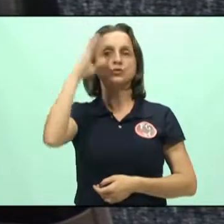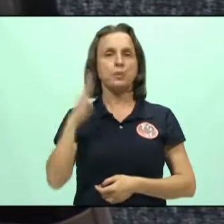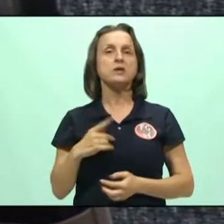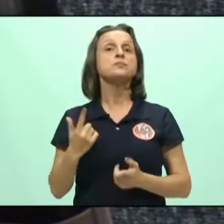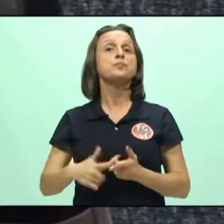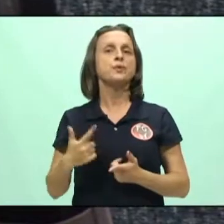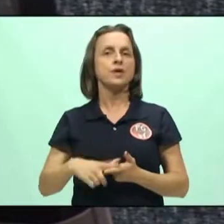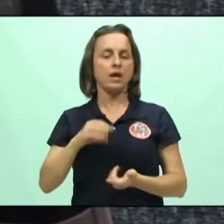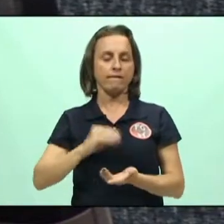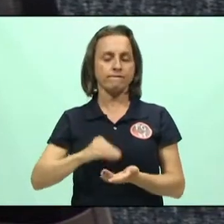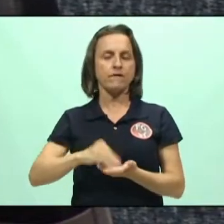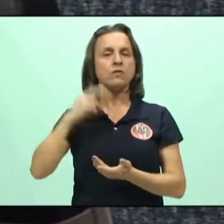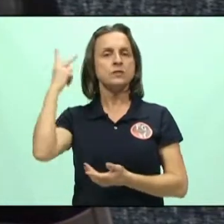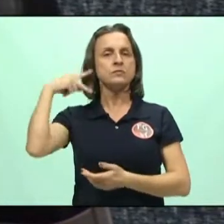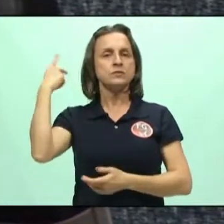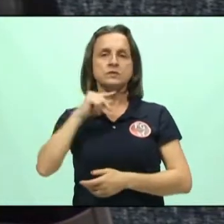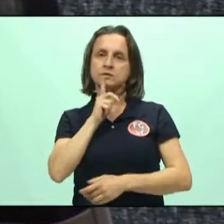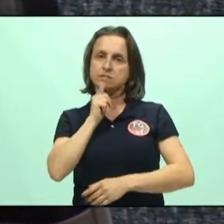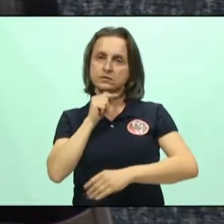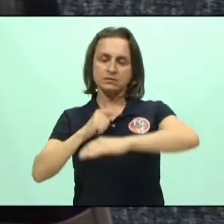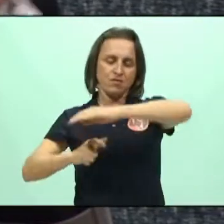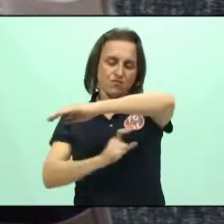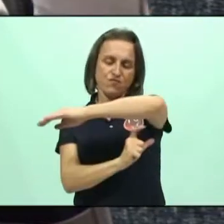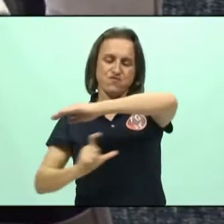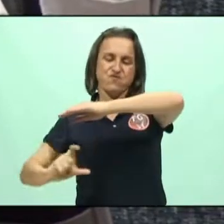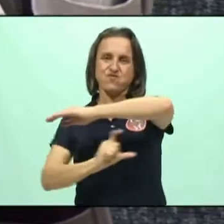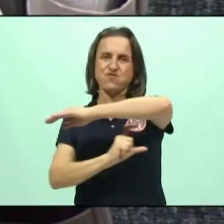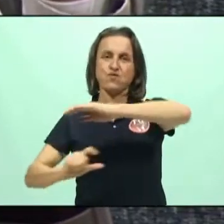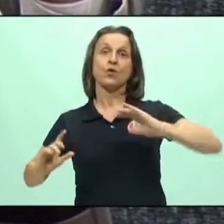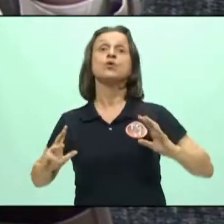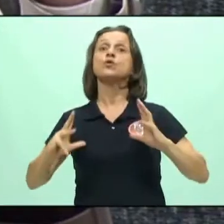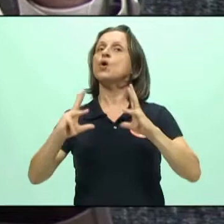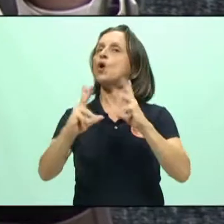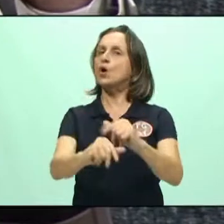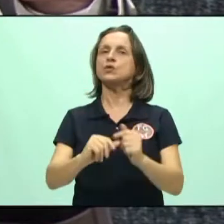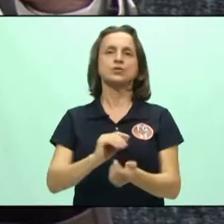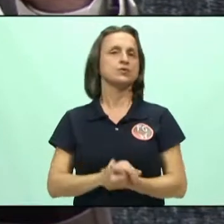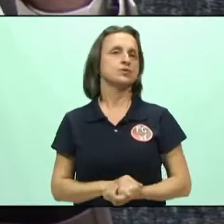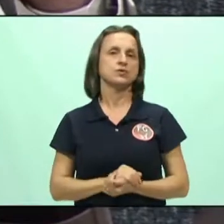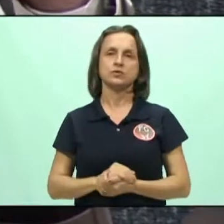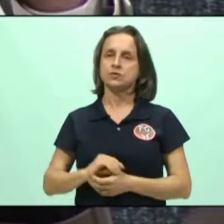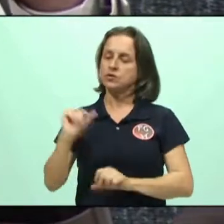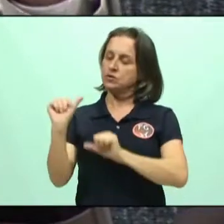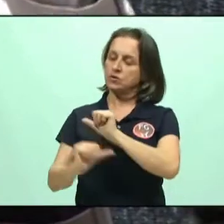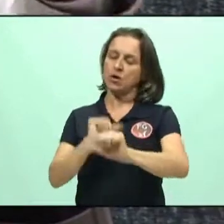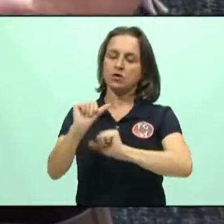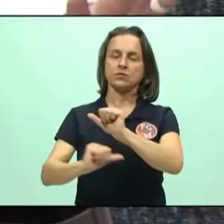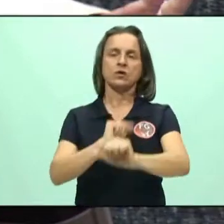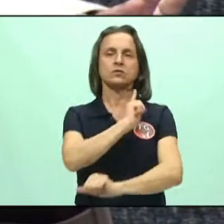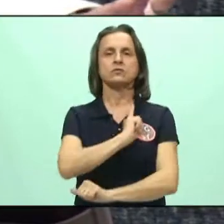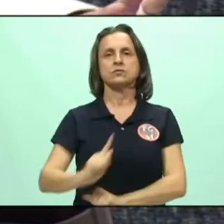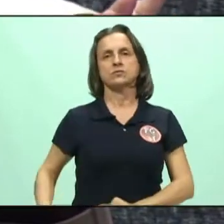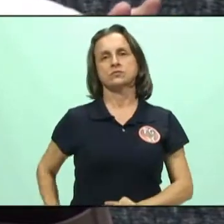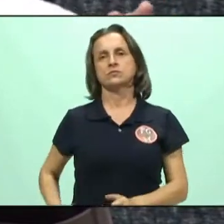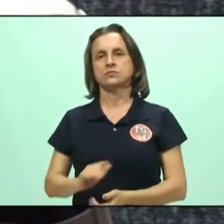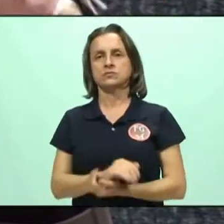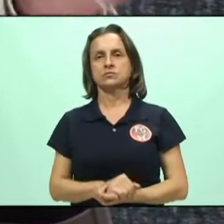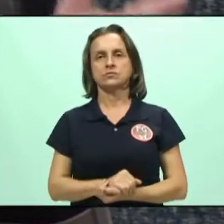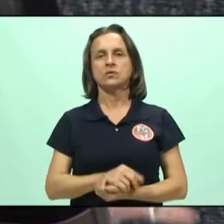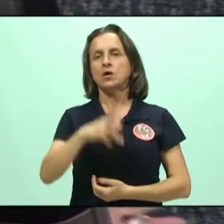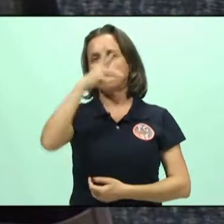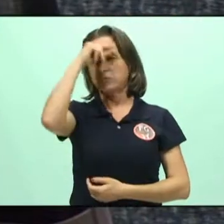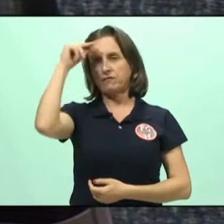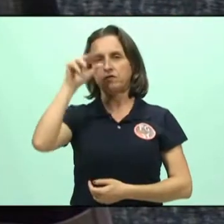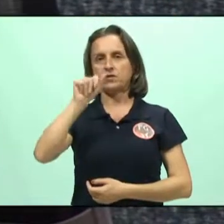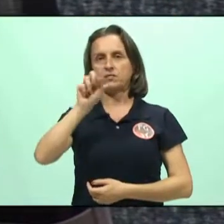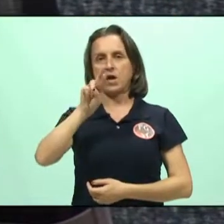absoluta da política de saneamento durante todos os governos o Arnaldo foi um pouco melhorzinho porque